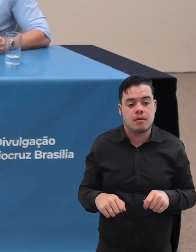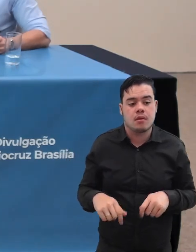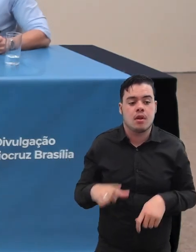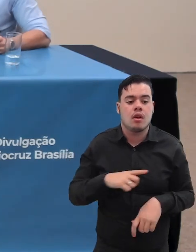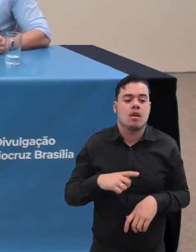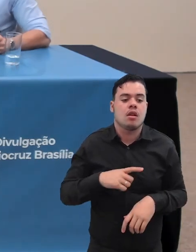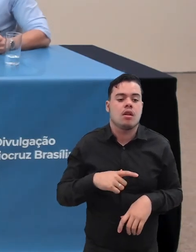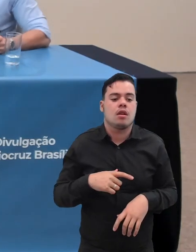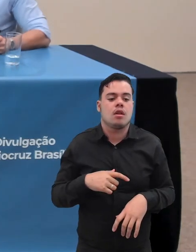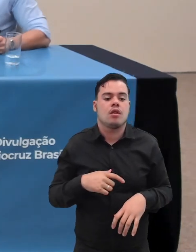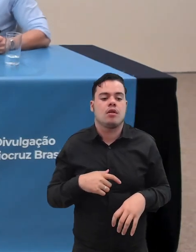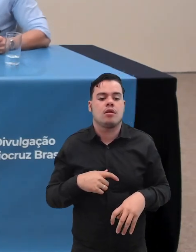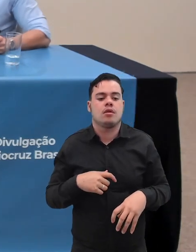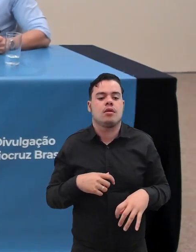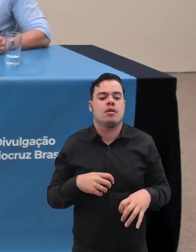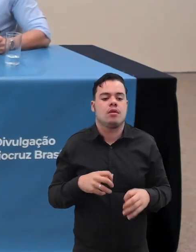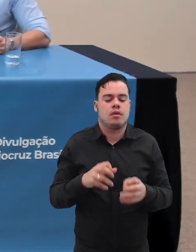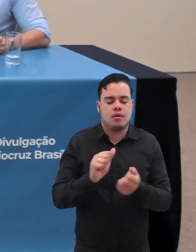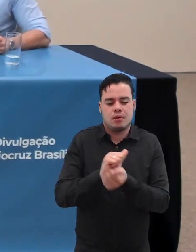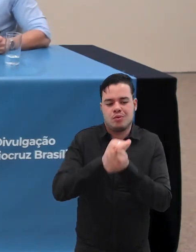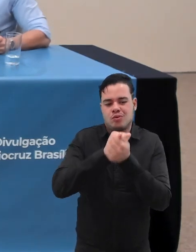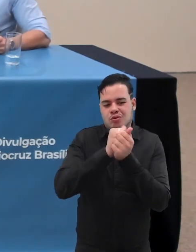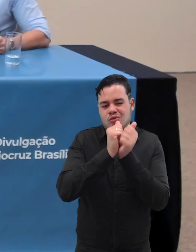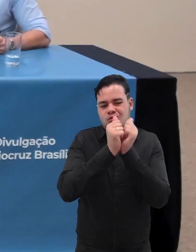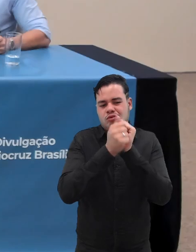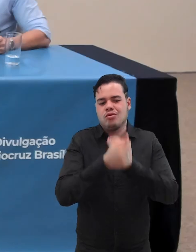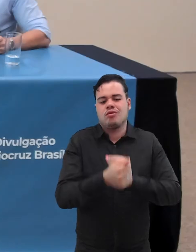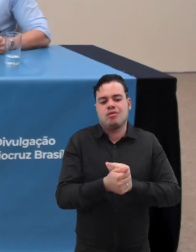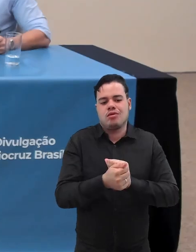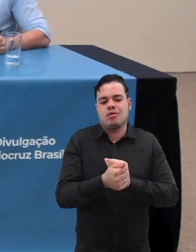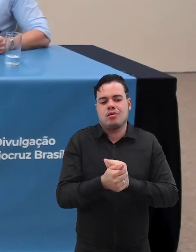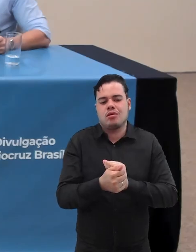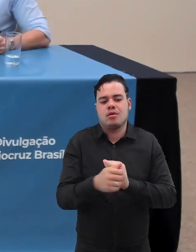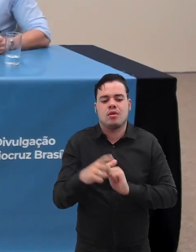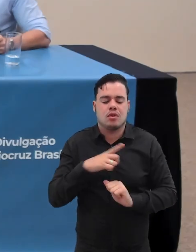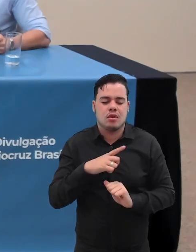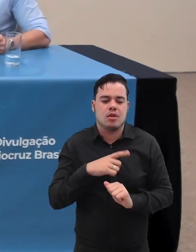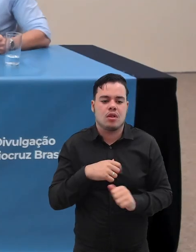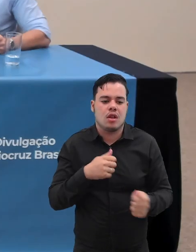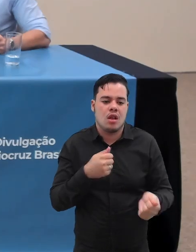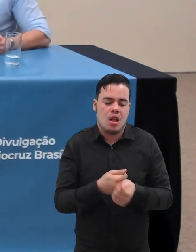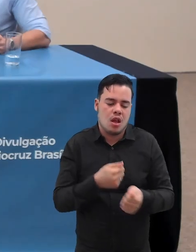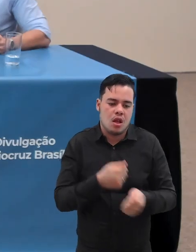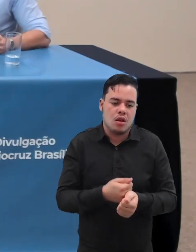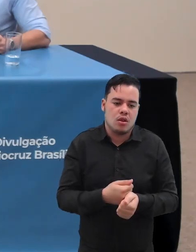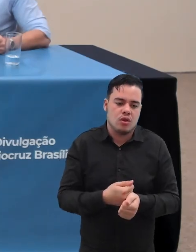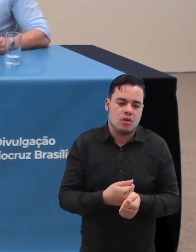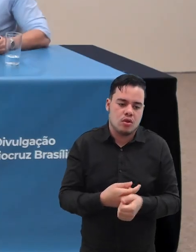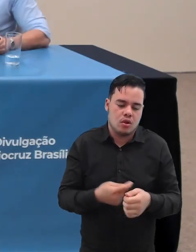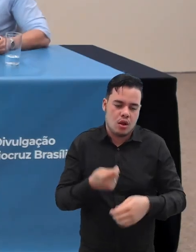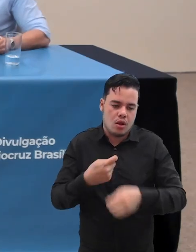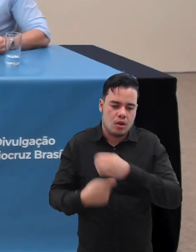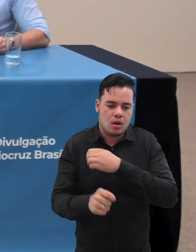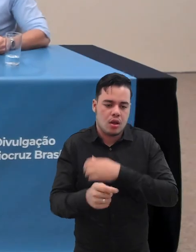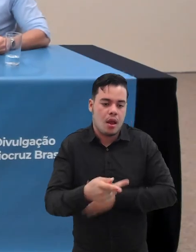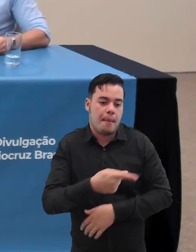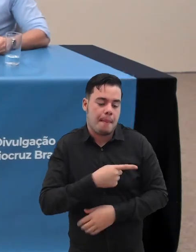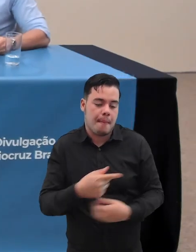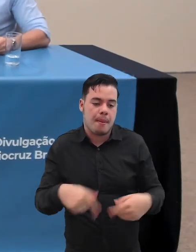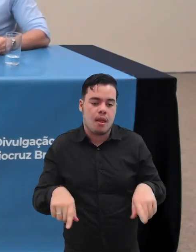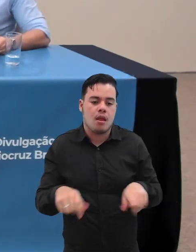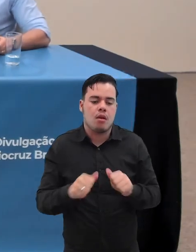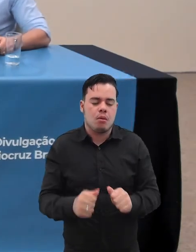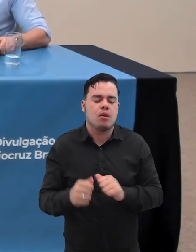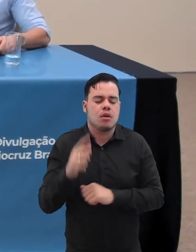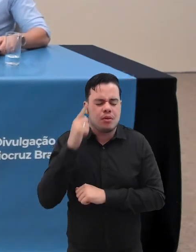um mecanismo de... E eu acho que é interessante usar recurso privado, mas é necessário que a gente possa